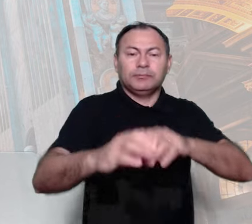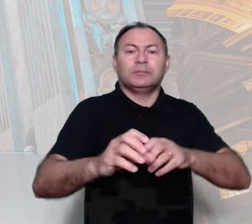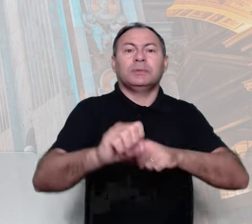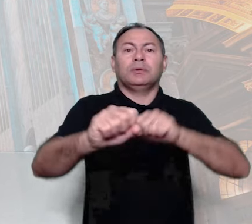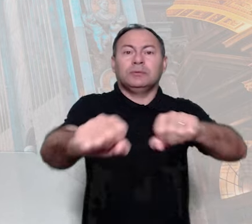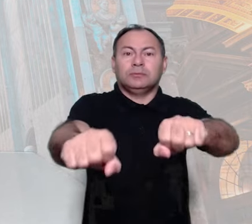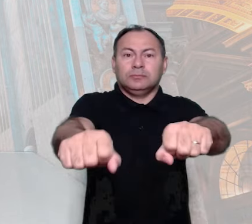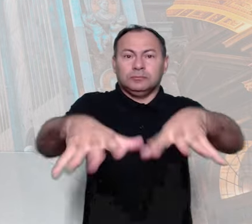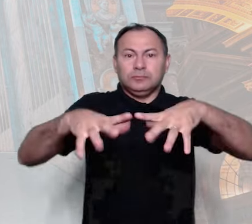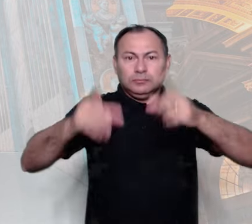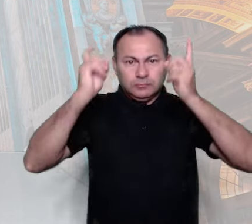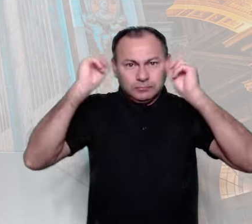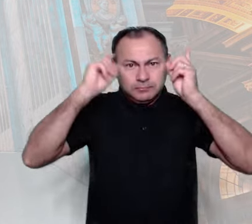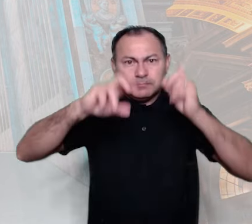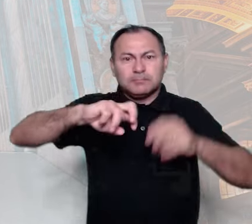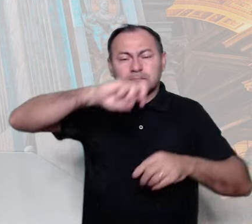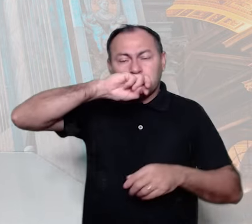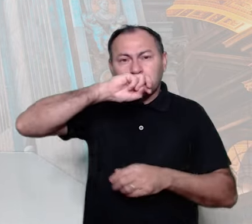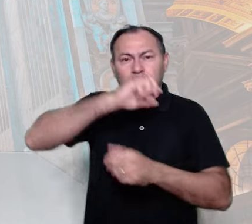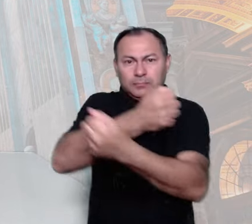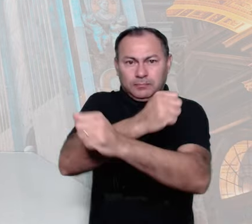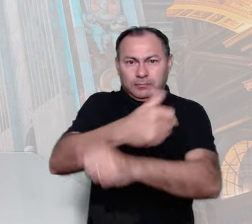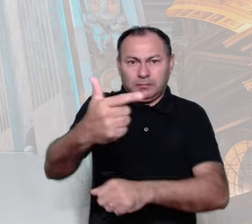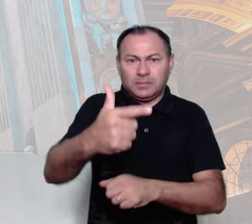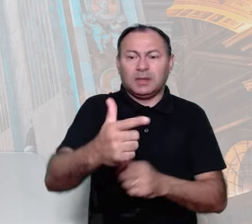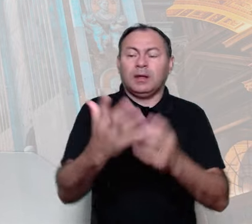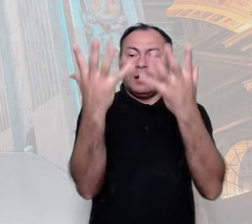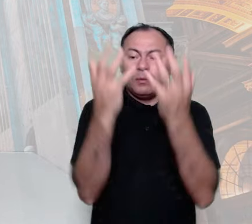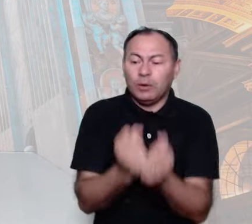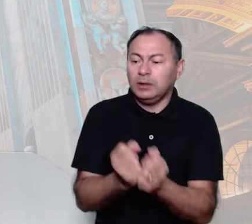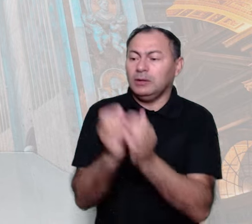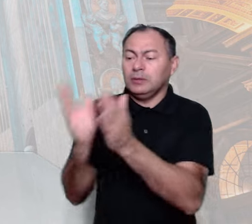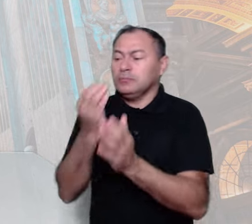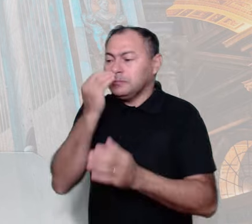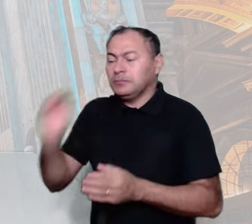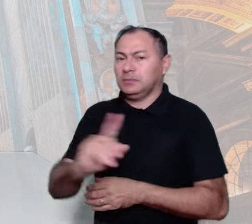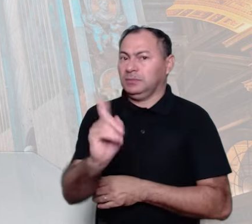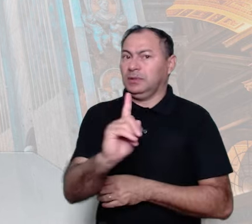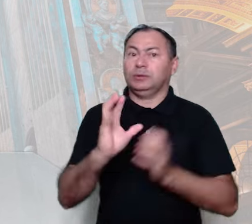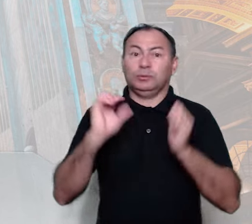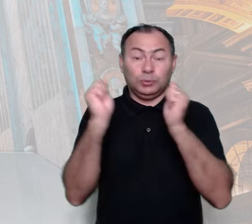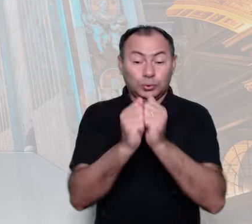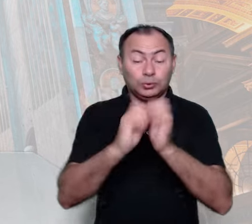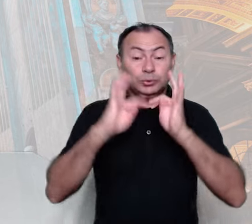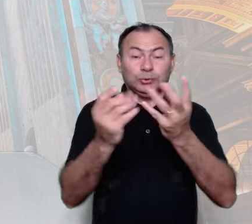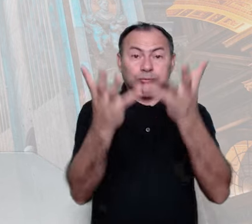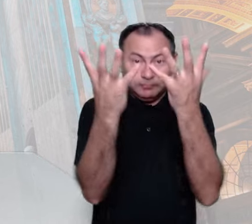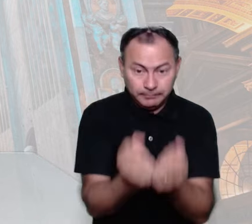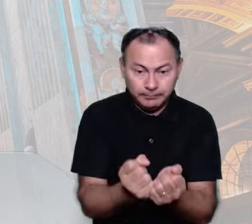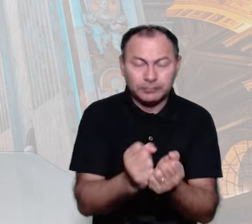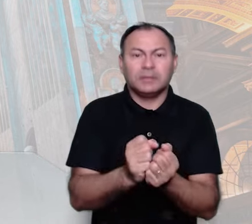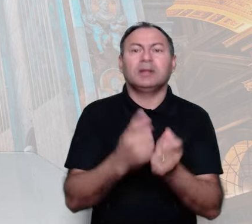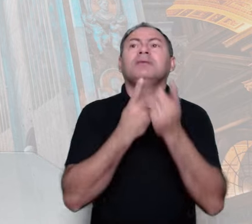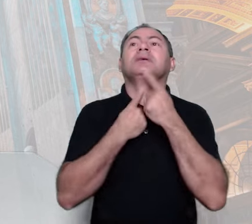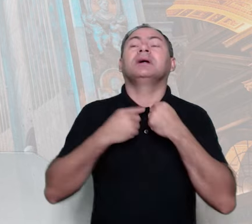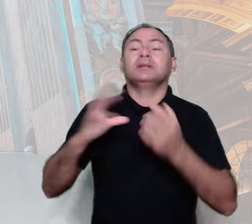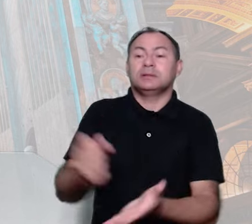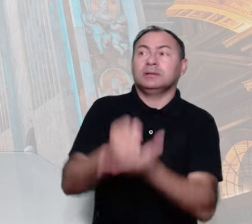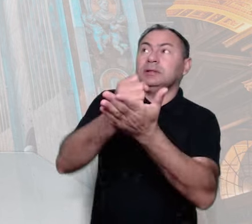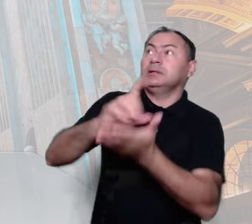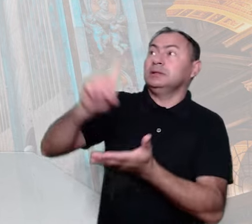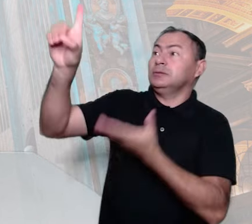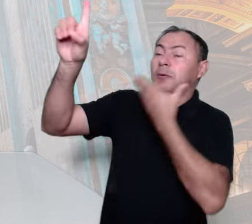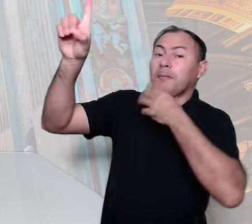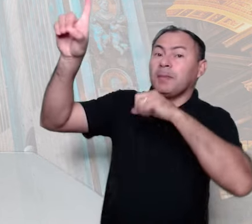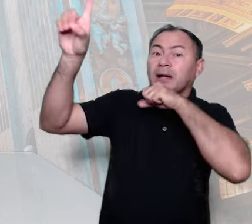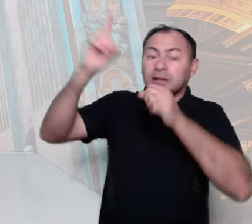o ensinamento do concílio sem fazer essa seleção de acolher uma parte e rejeitar o restante. Então, a vontade salvífica do